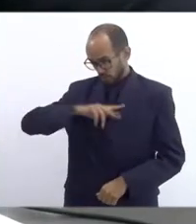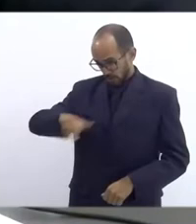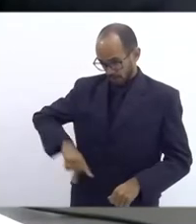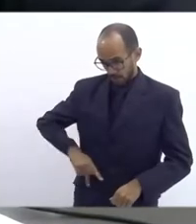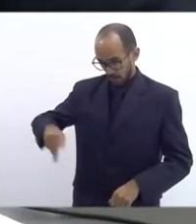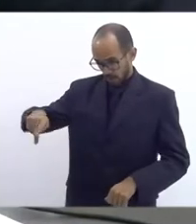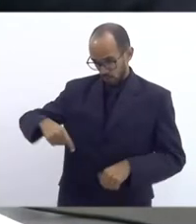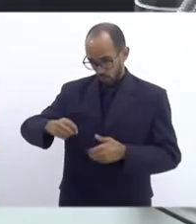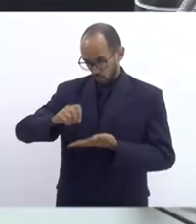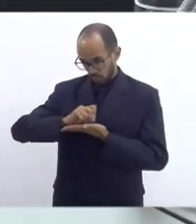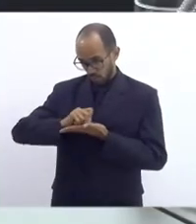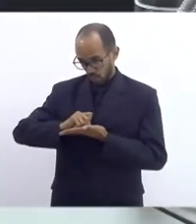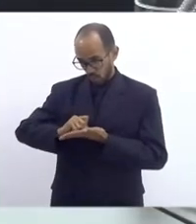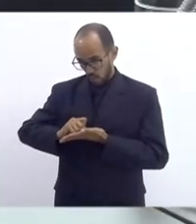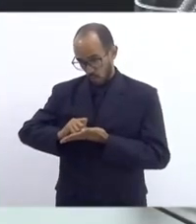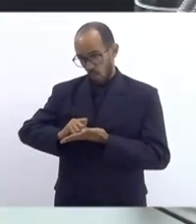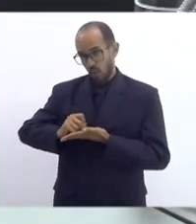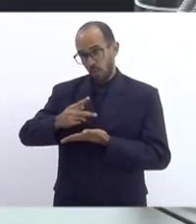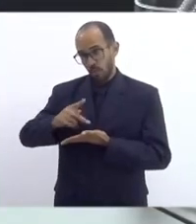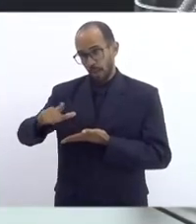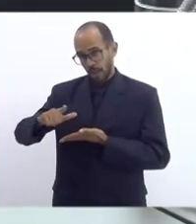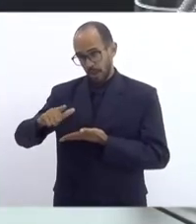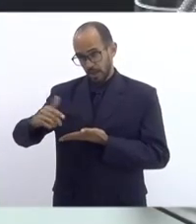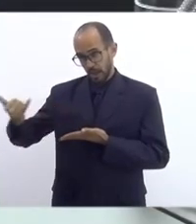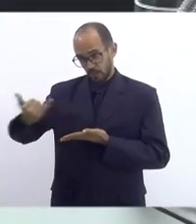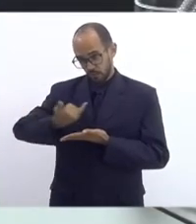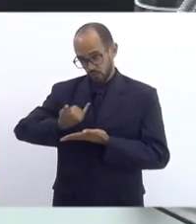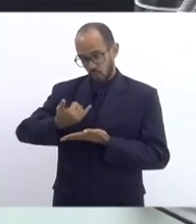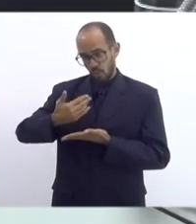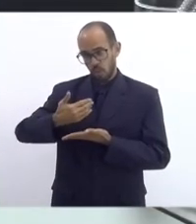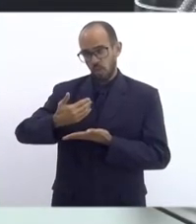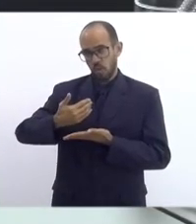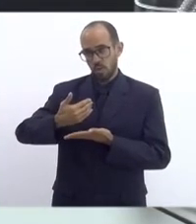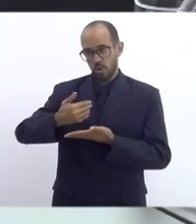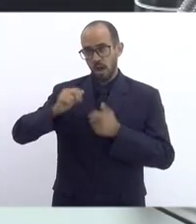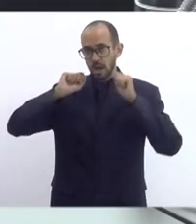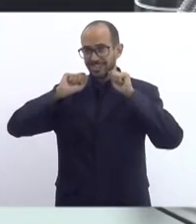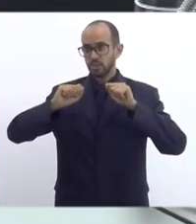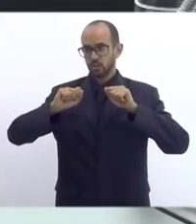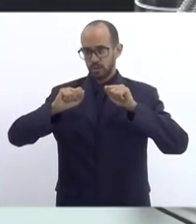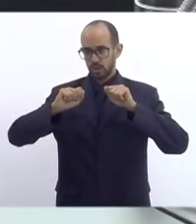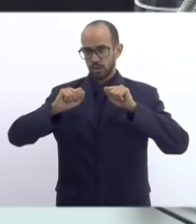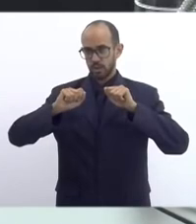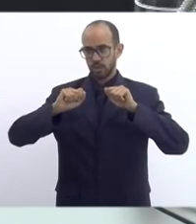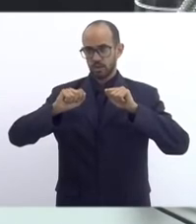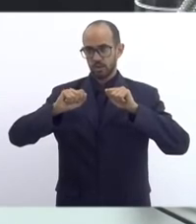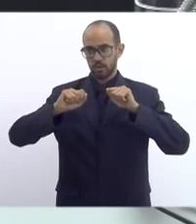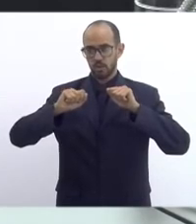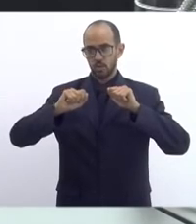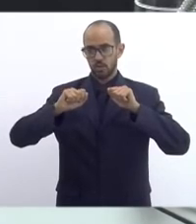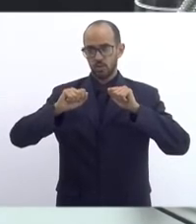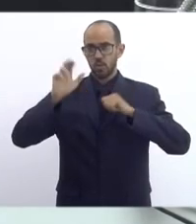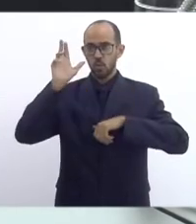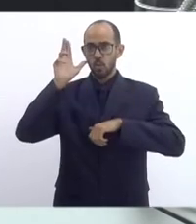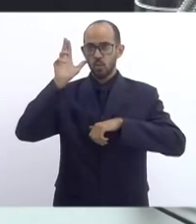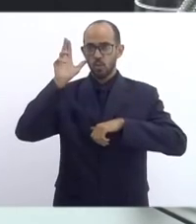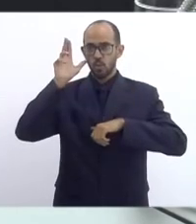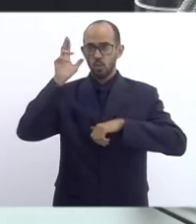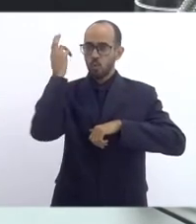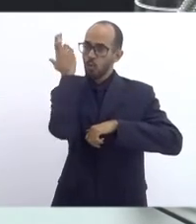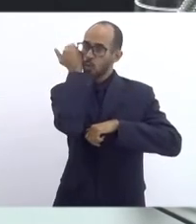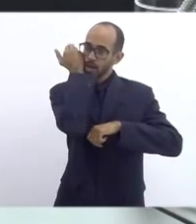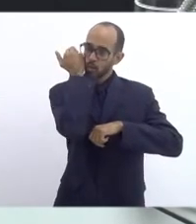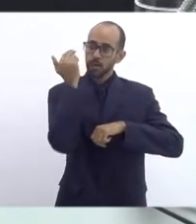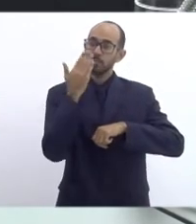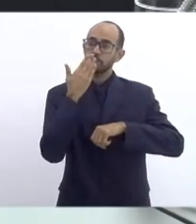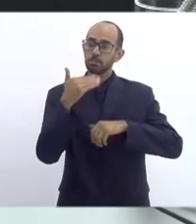do projeto falou com a minha assessoria, deputado Eliomar Coelho, pediu que eu